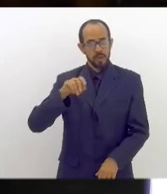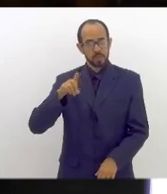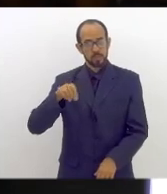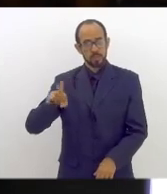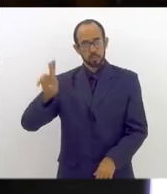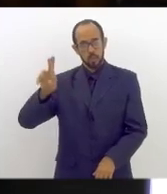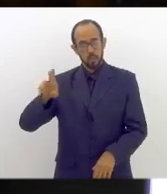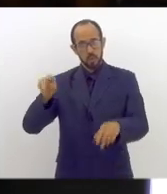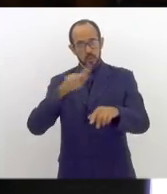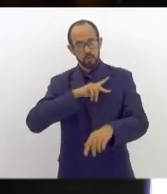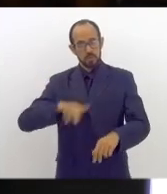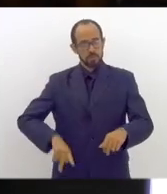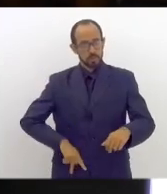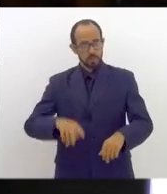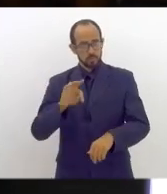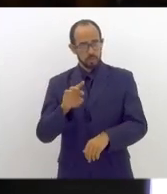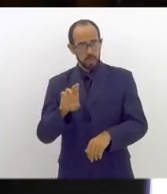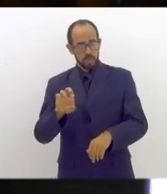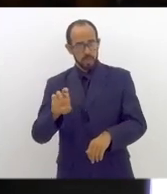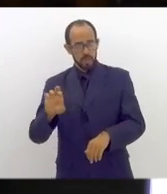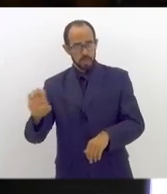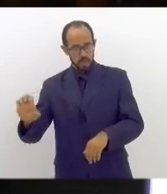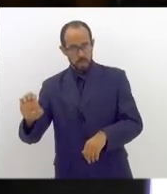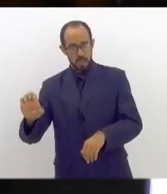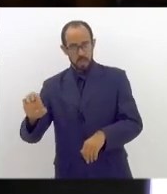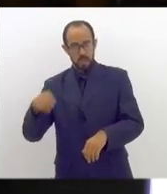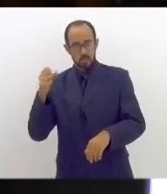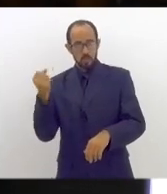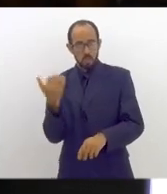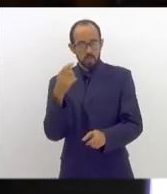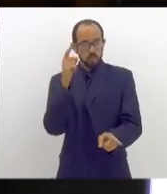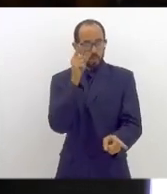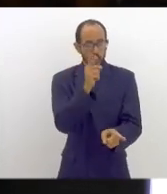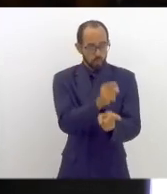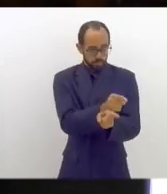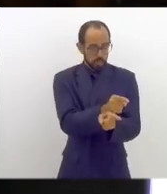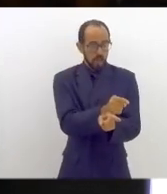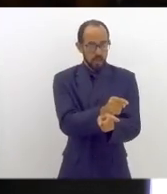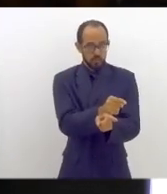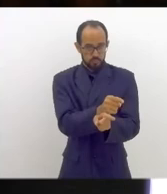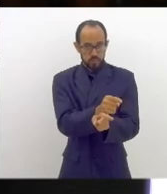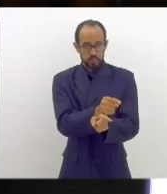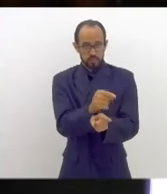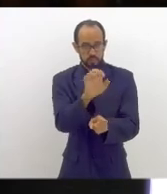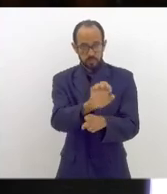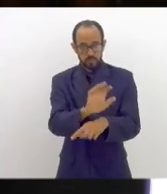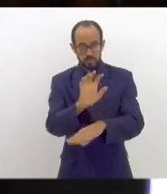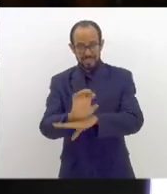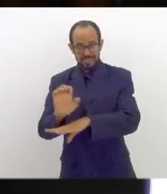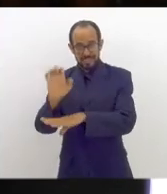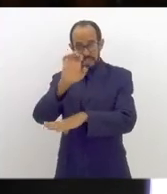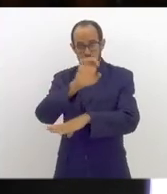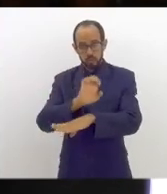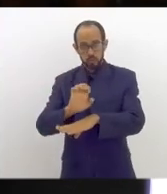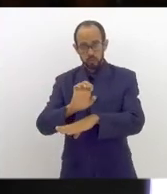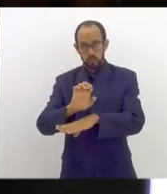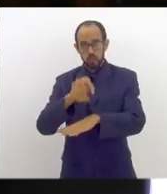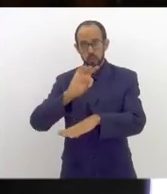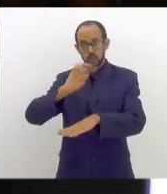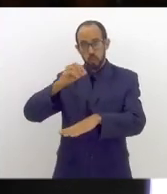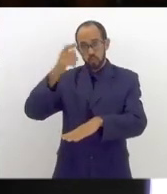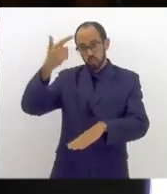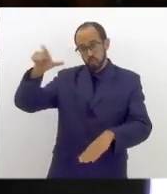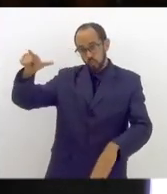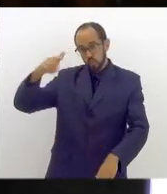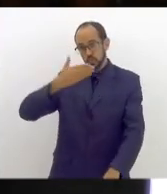presidente do TRE quando eu tive a oportunidade de participar de encontro de corregedores encontro de presidentes é que todos os outros